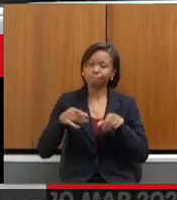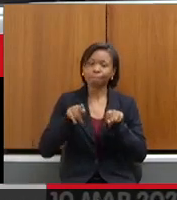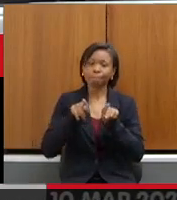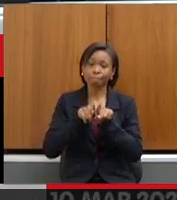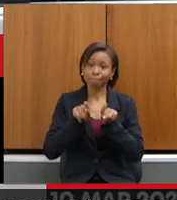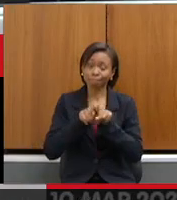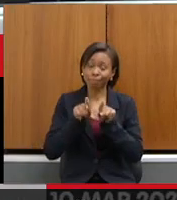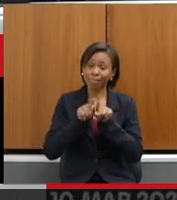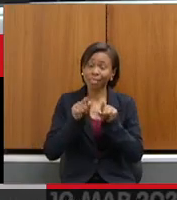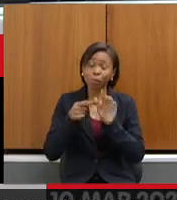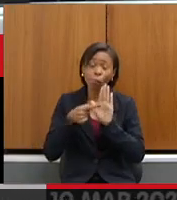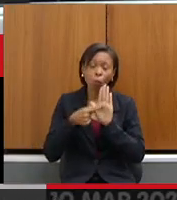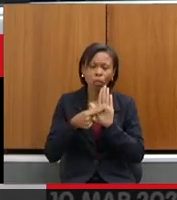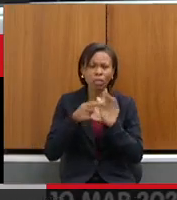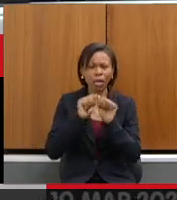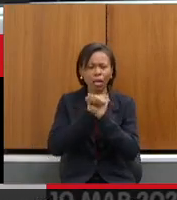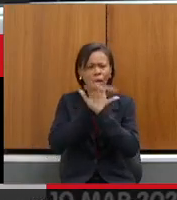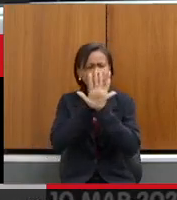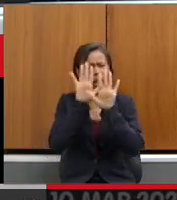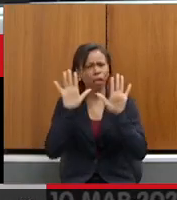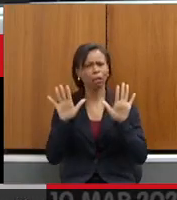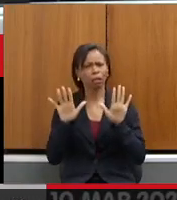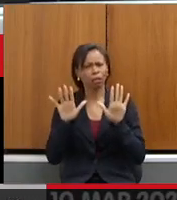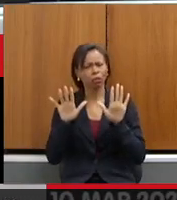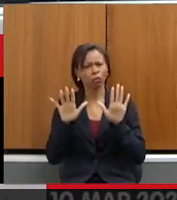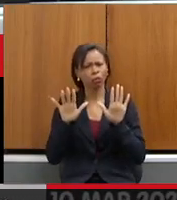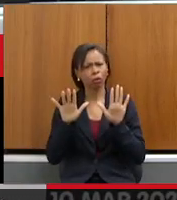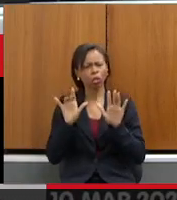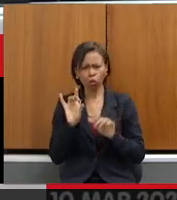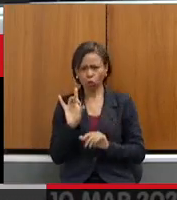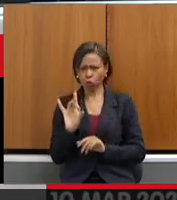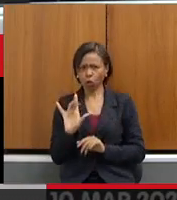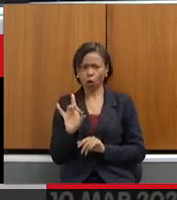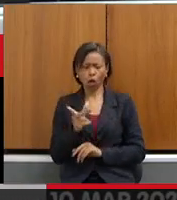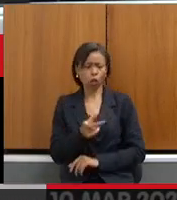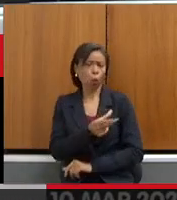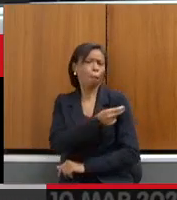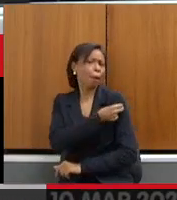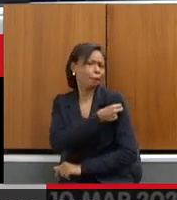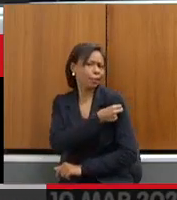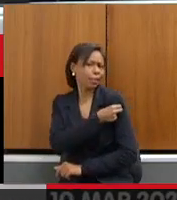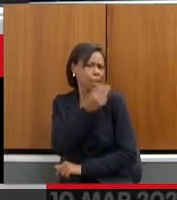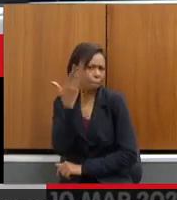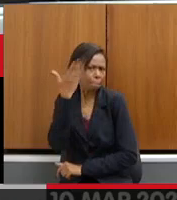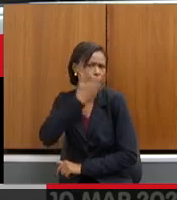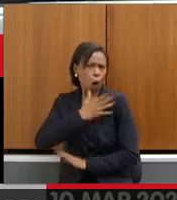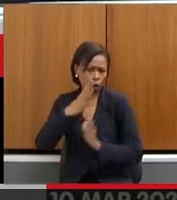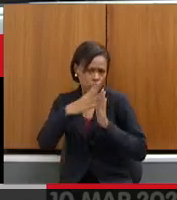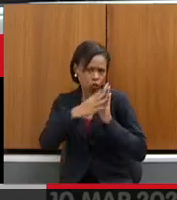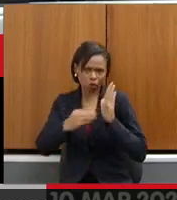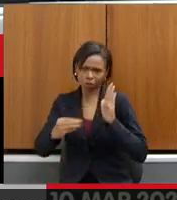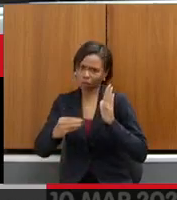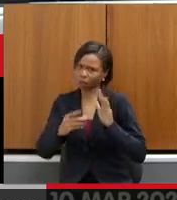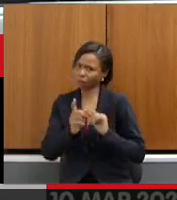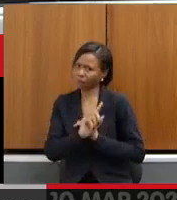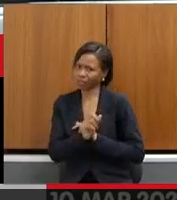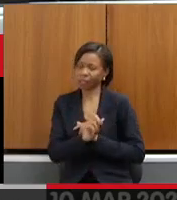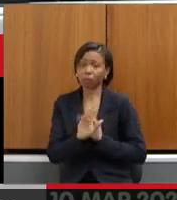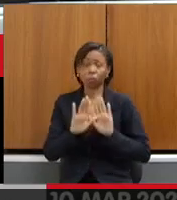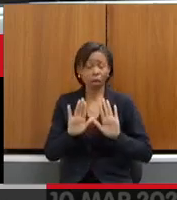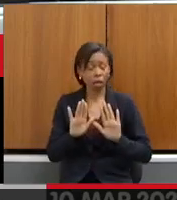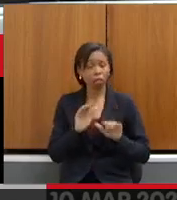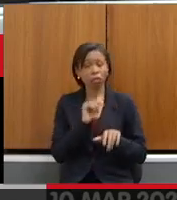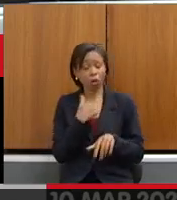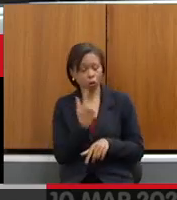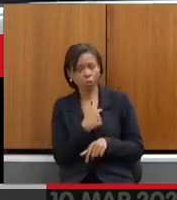com a transparência e o posicionamento Claro não eu acredito que não é só a vacina que tomando a vacina que esse exemplo será dado Mas nós vamos aguardar